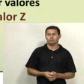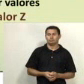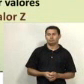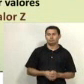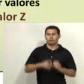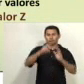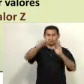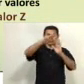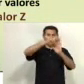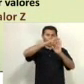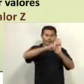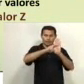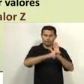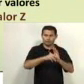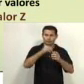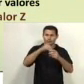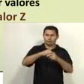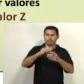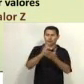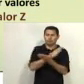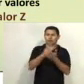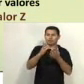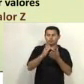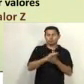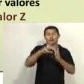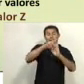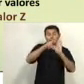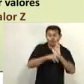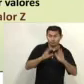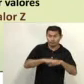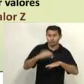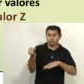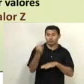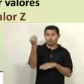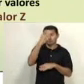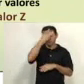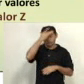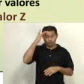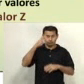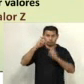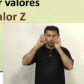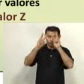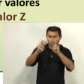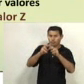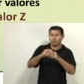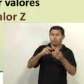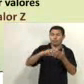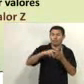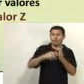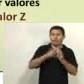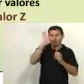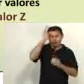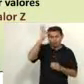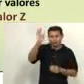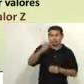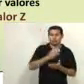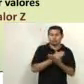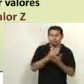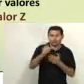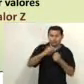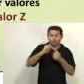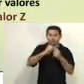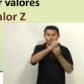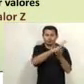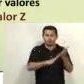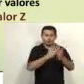Uma regra, a curva de distribuição normal. Essa daqui é uma das regras mais importantes, pessoal. Já está finalizando a teoria, a gente vai começar a fazer